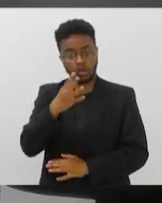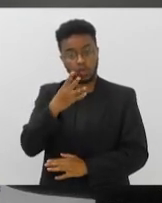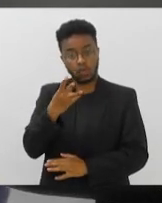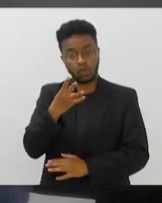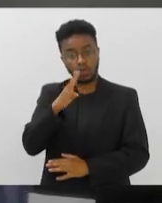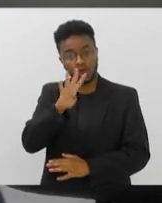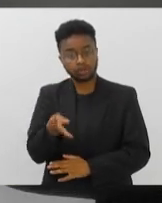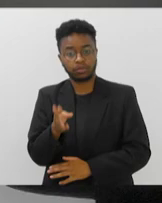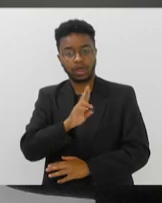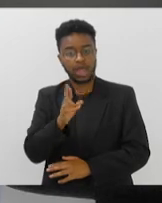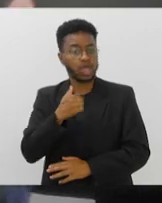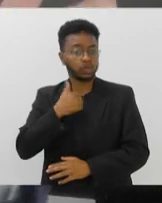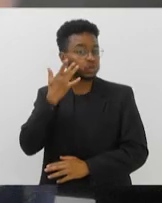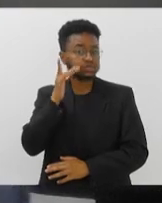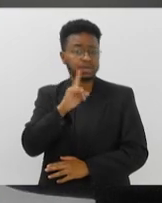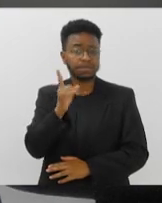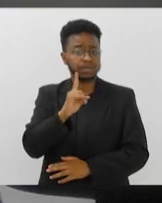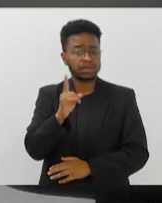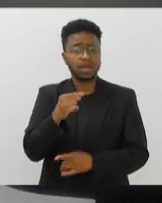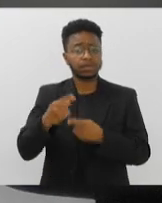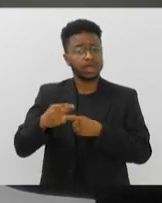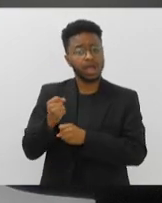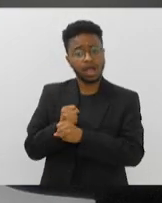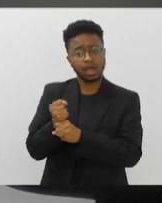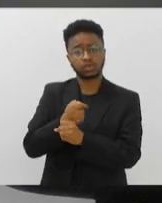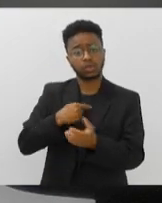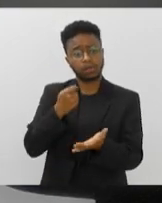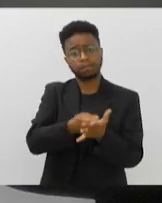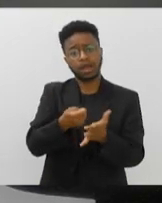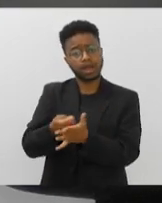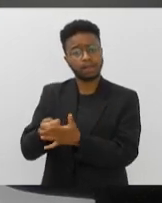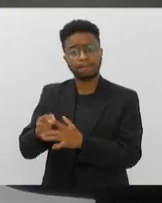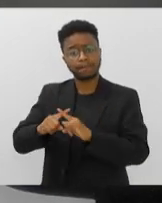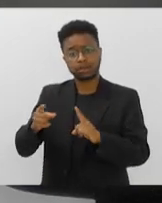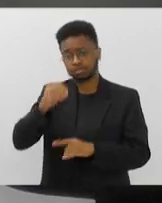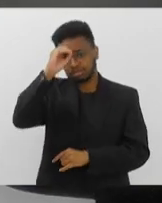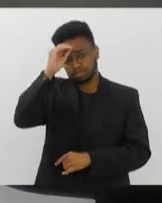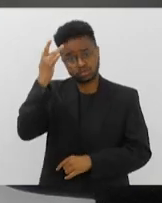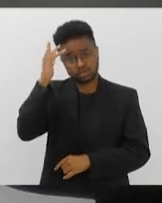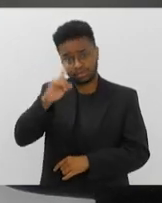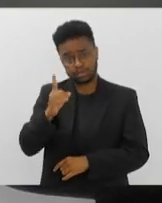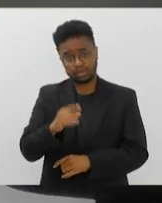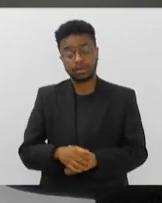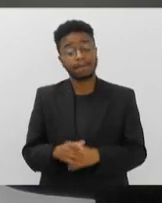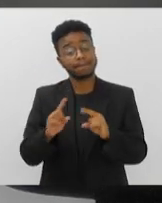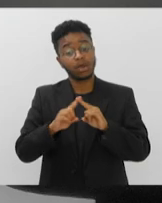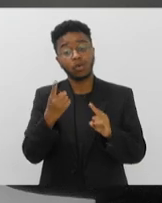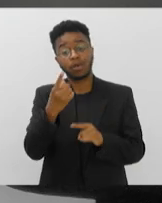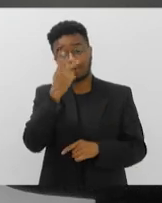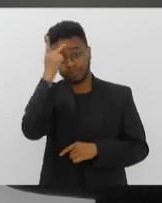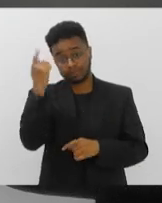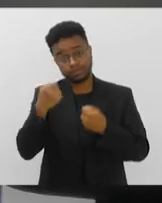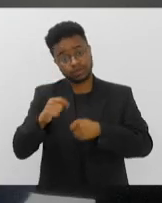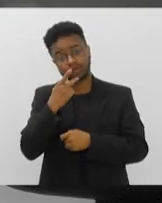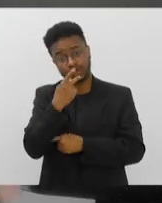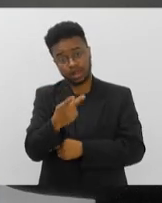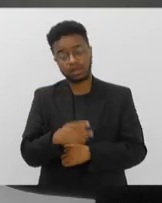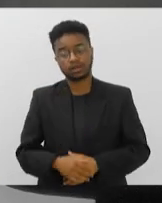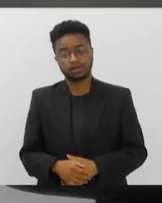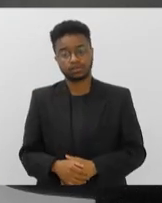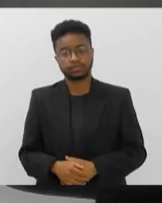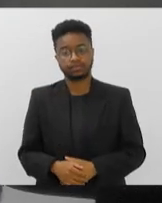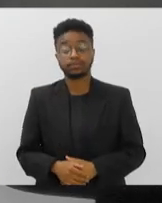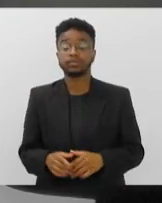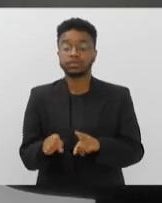Poxa não sabia quantos anos que eu não sabia que dava para fazer isso agora ele faz faz todo ano além tem que dizer tem que ter campanha e como Dr